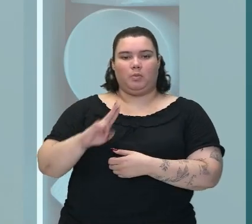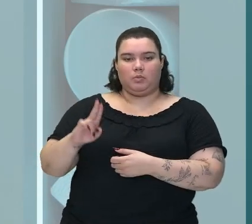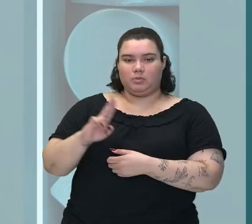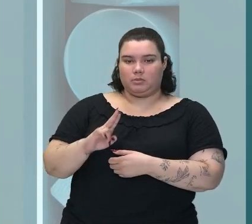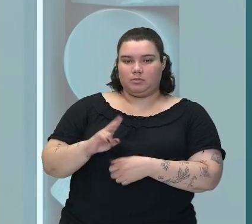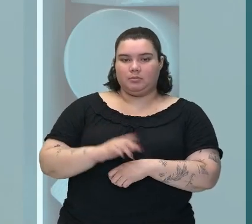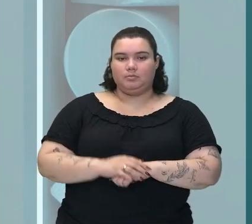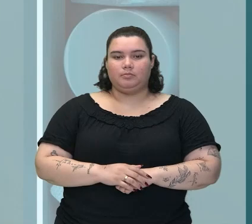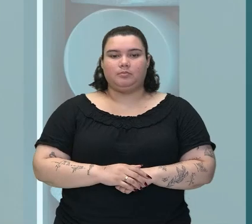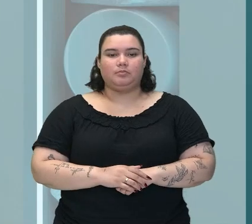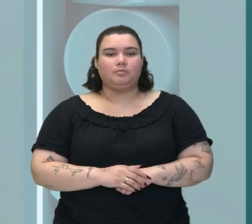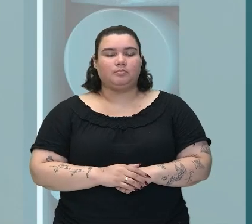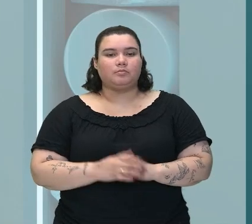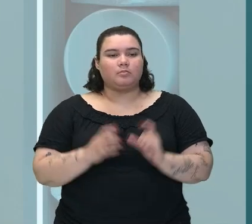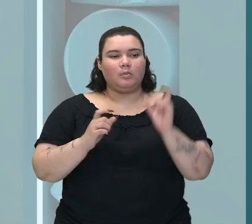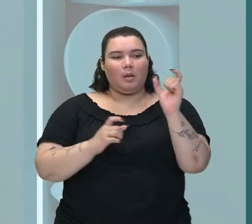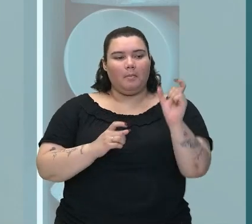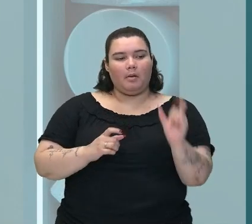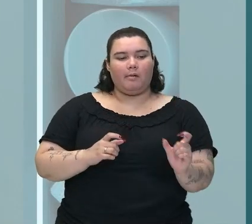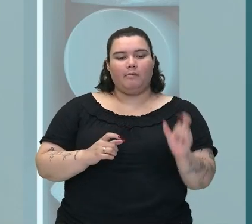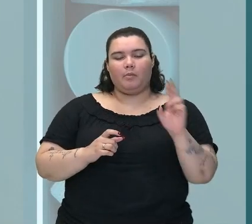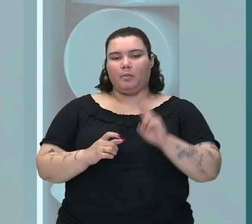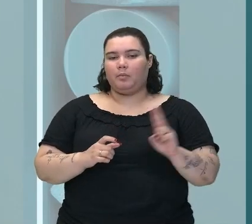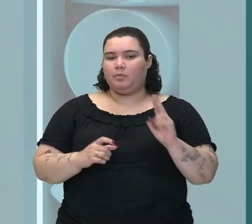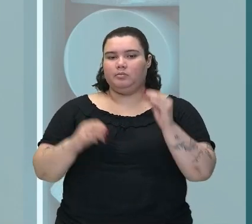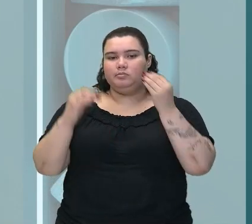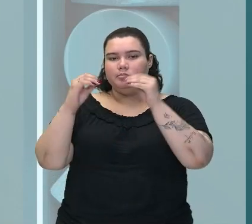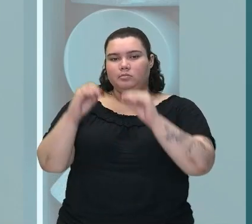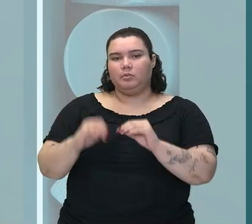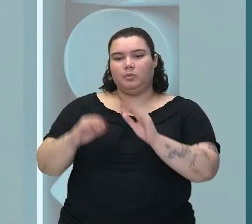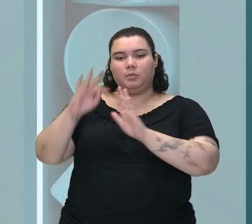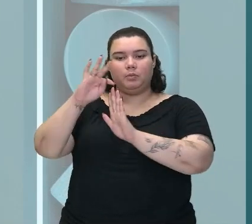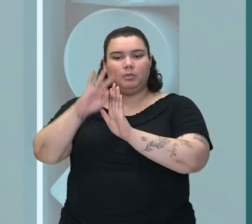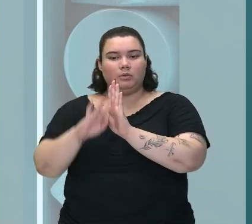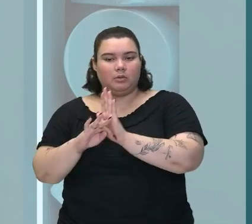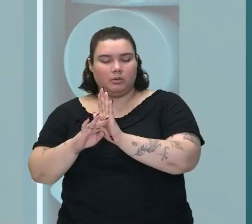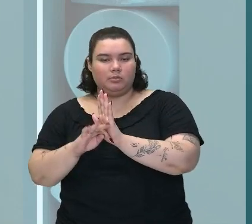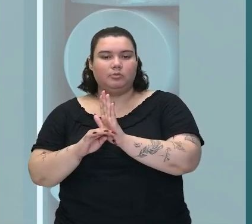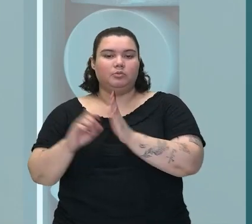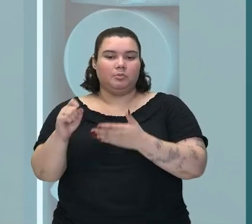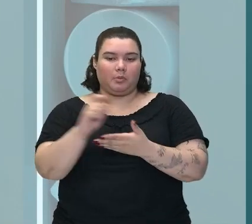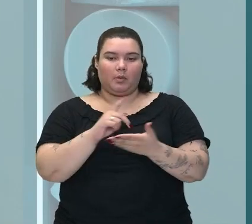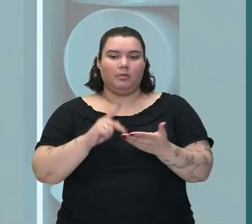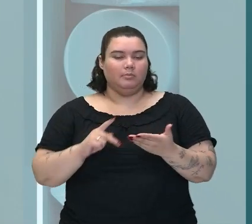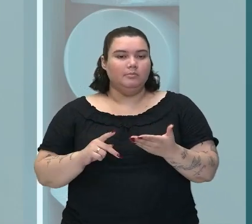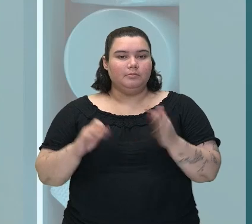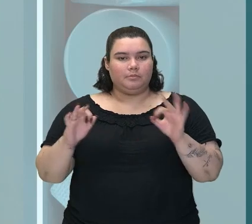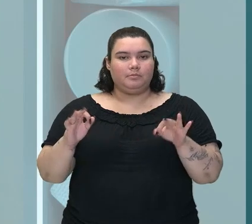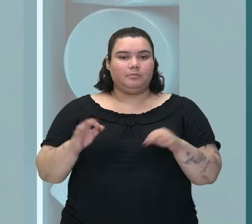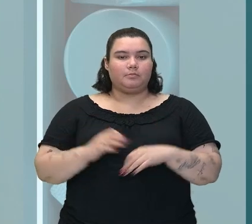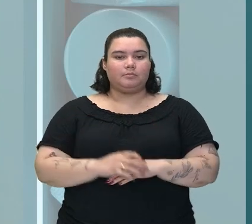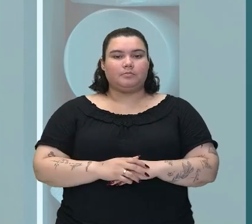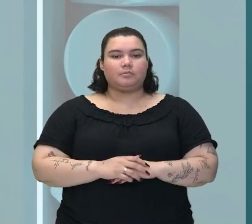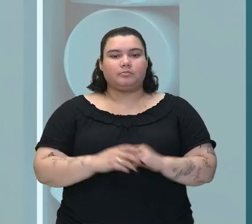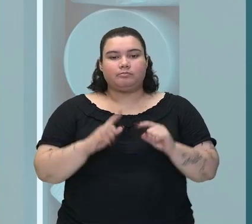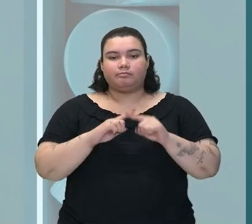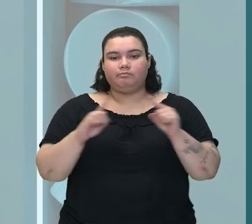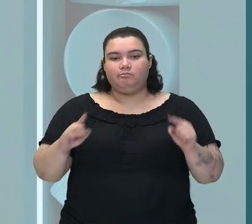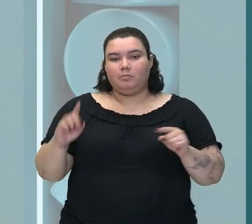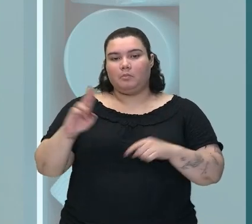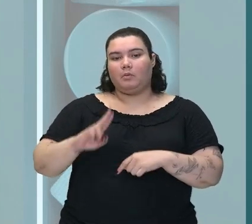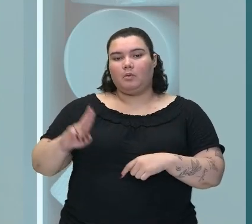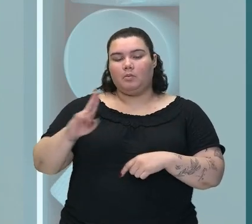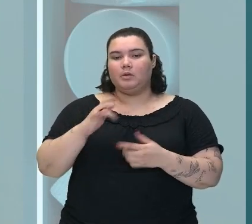classificar. Termos, palavras que não eram tão utilizadas ali naquele período, certo? O mais comum era você utilizar palavras como